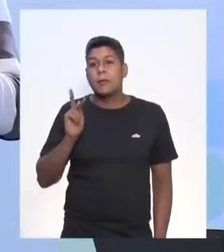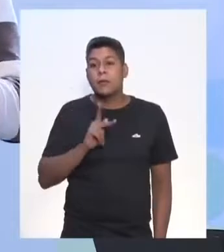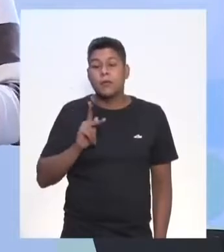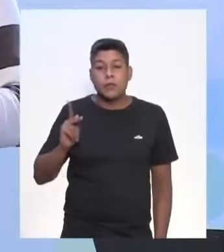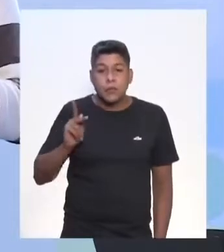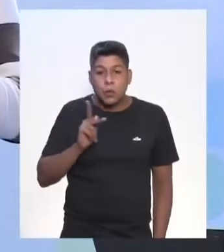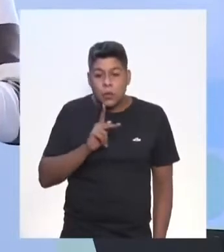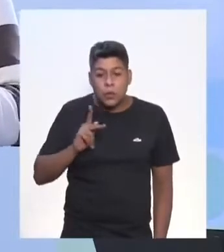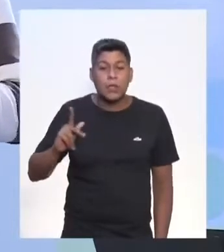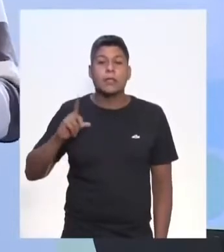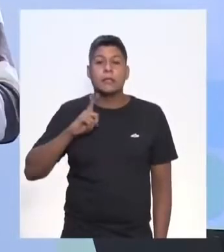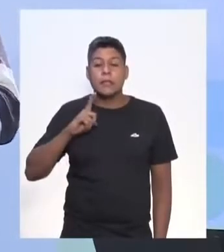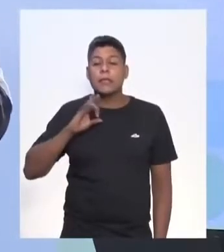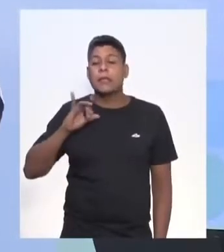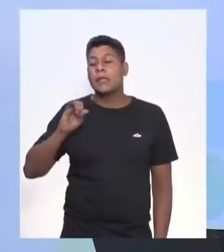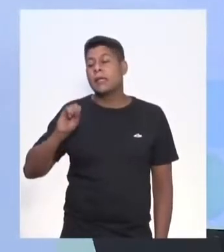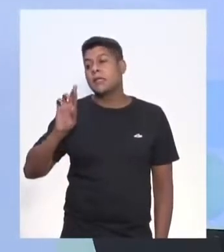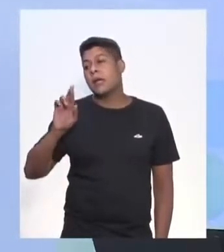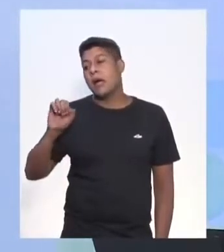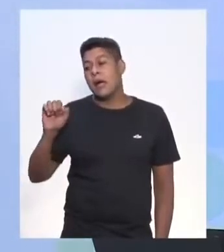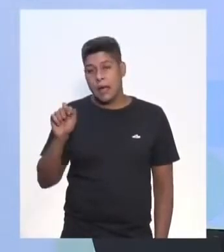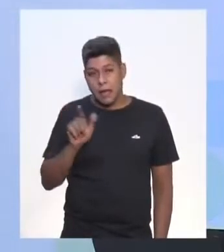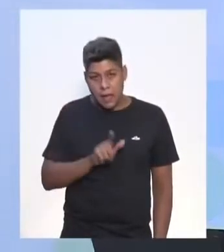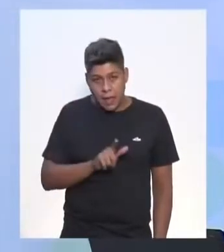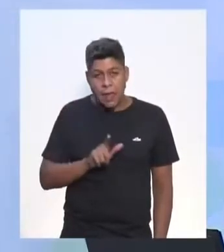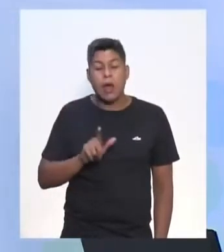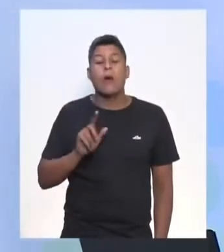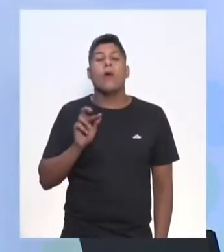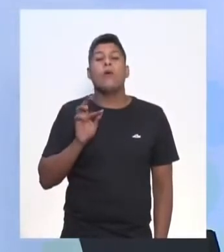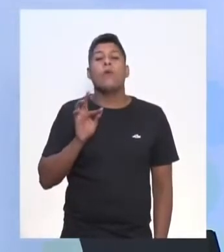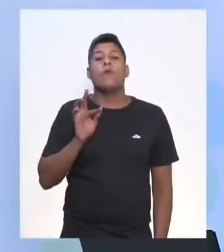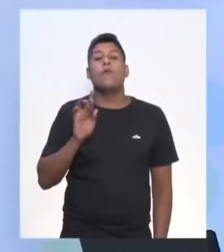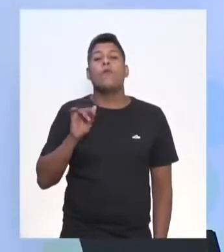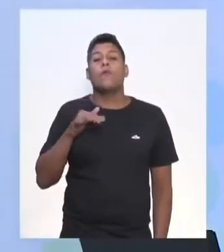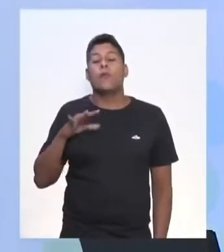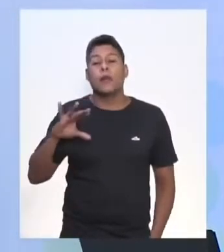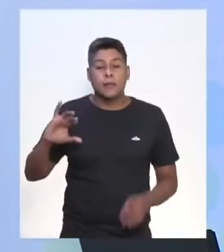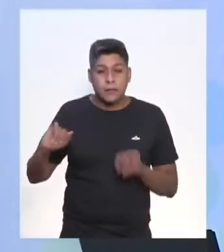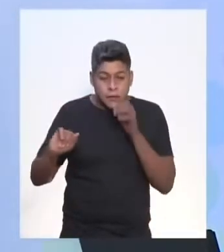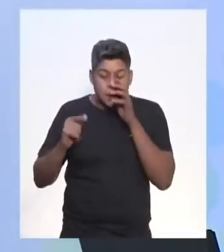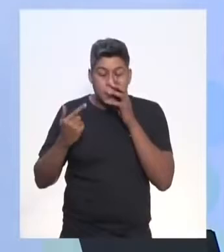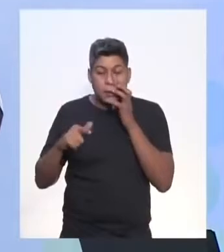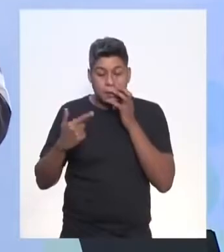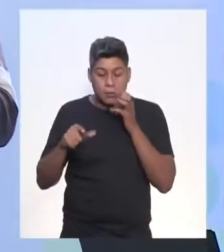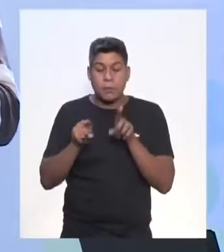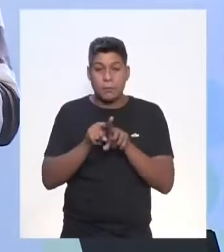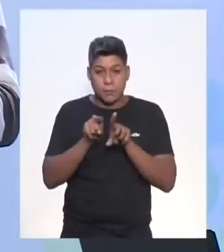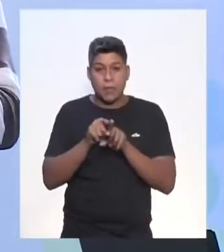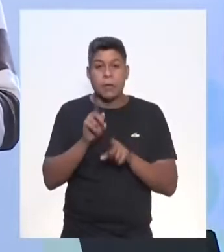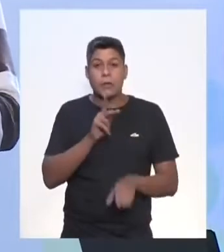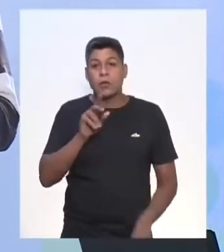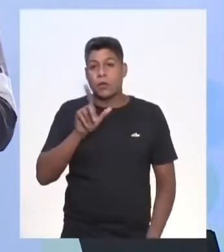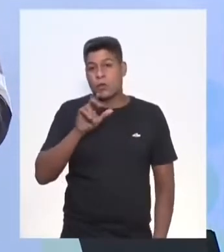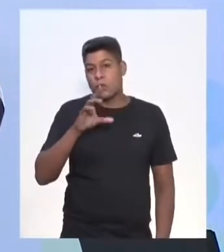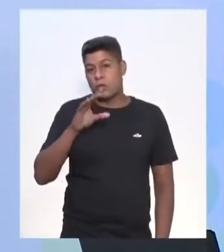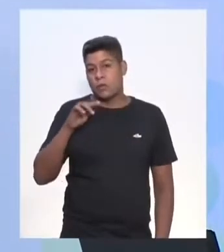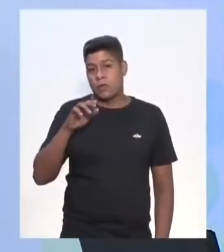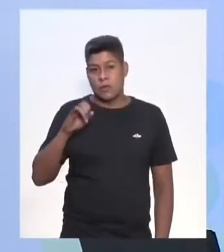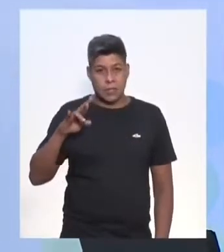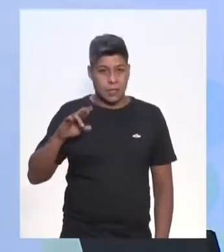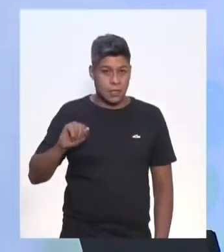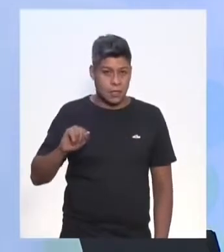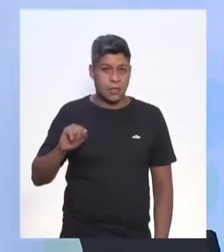PEI, professor Israel Niceu Moreira França, e também a professora Lucineide, que coloca aqui a sua escola, né,